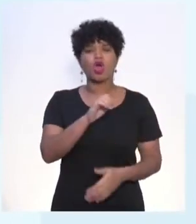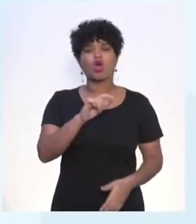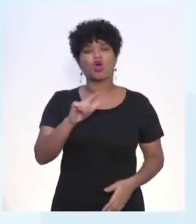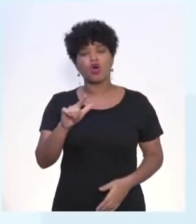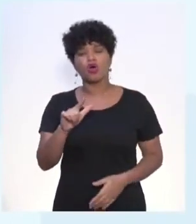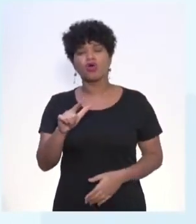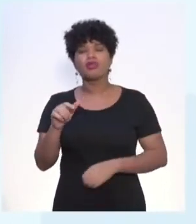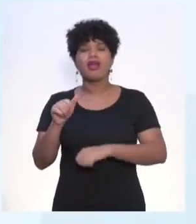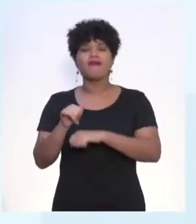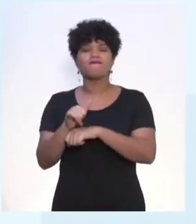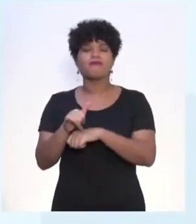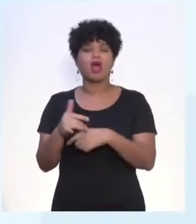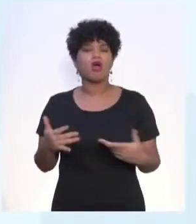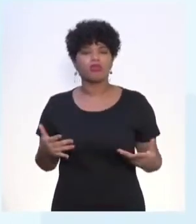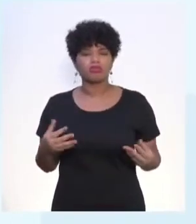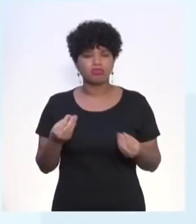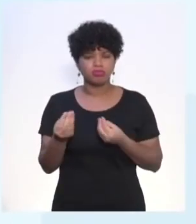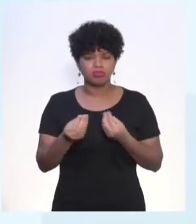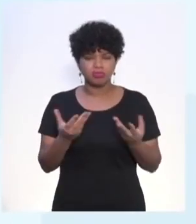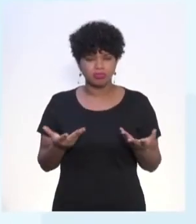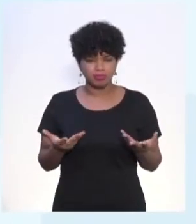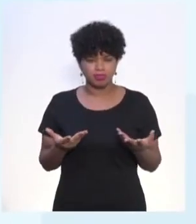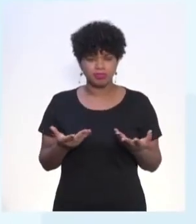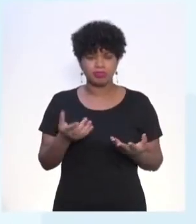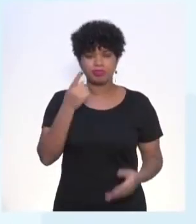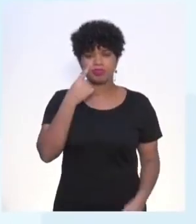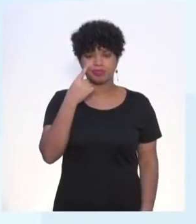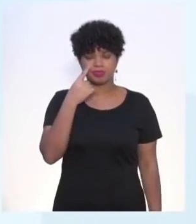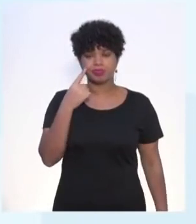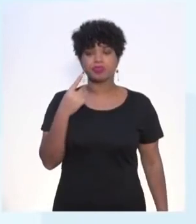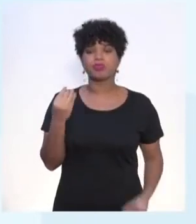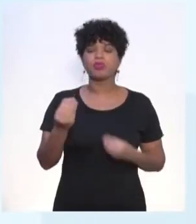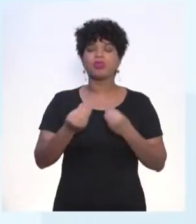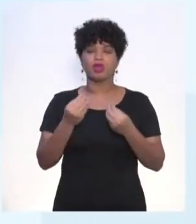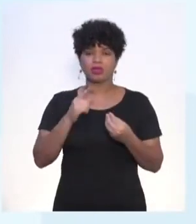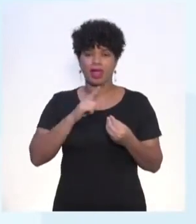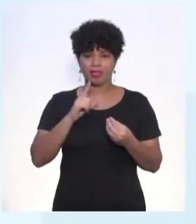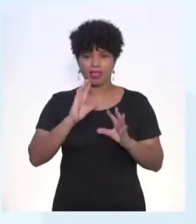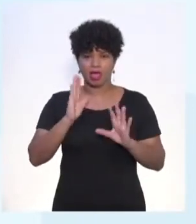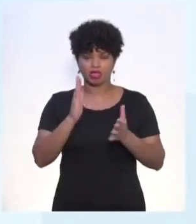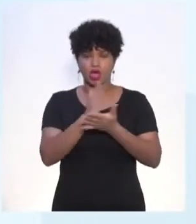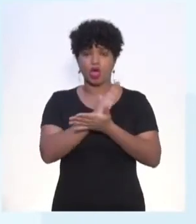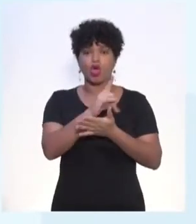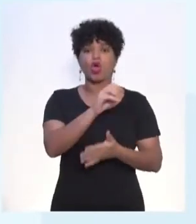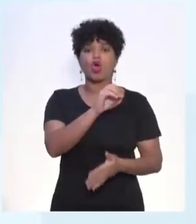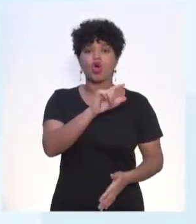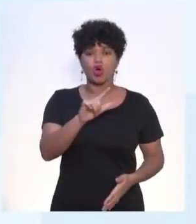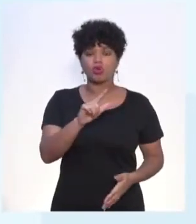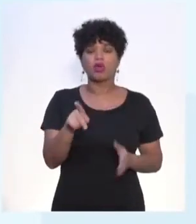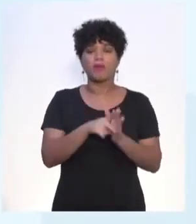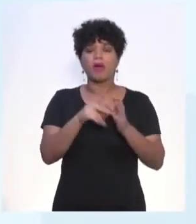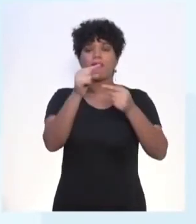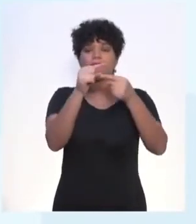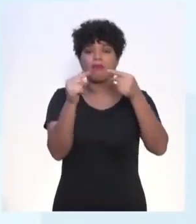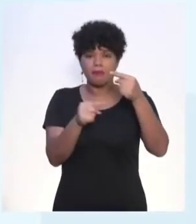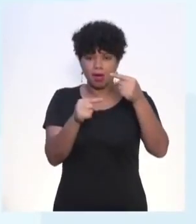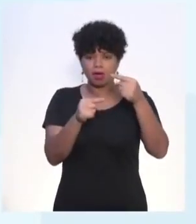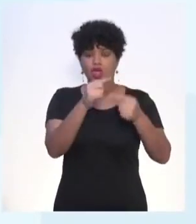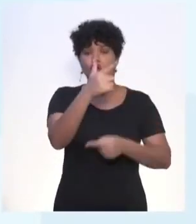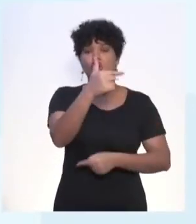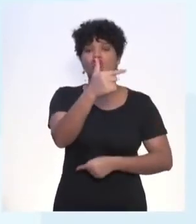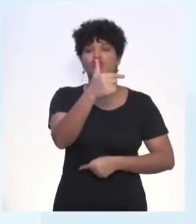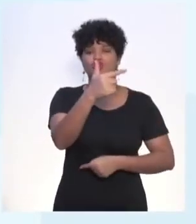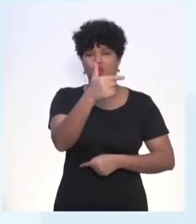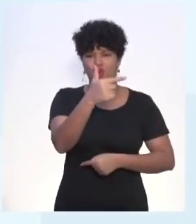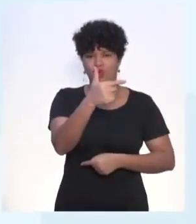faltas cometidas, tá ok? Então, o que a gente tem aqui? Ó? Temos faltas com gol, razão, gols foram